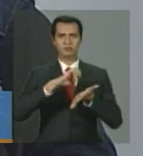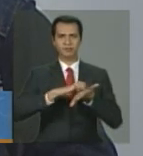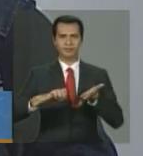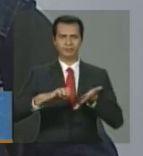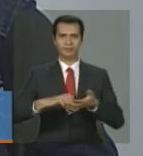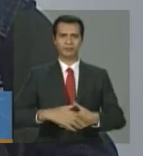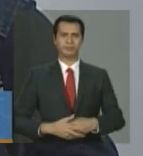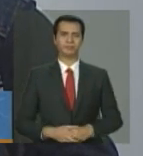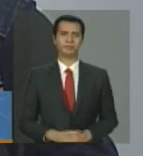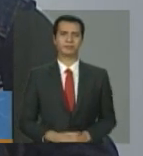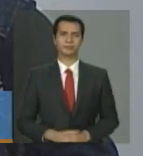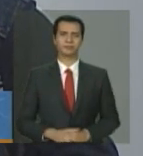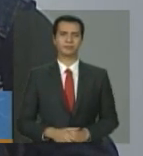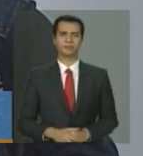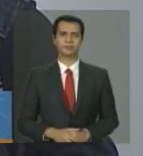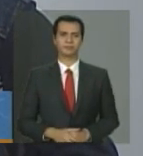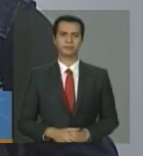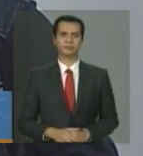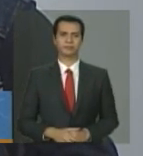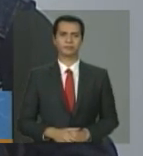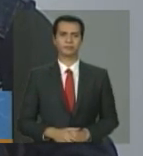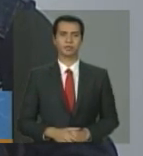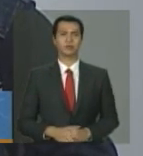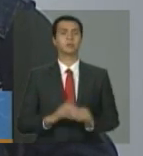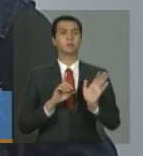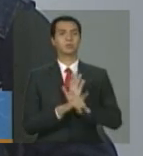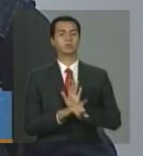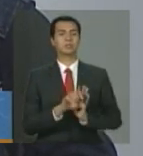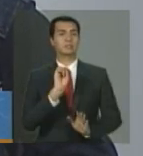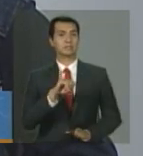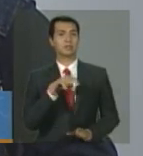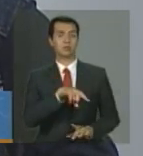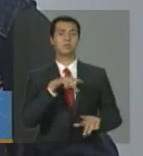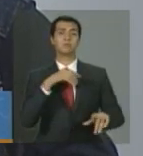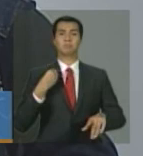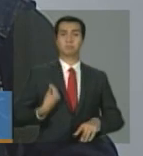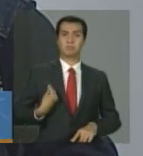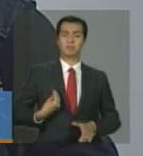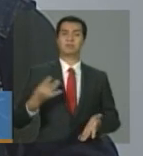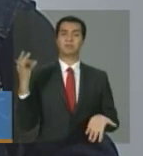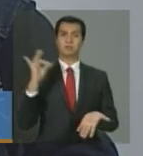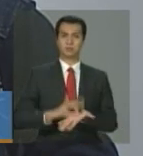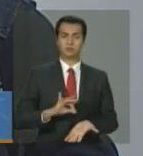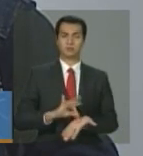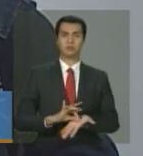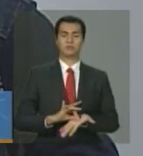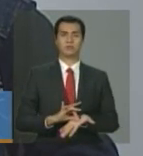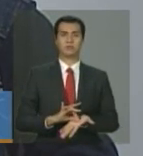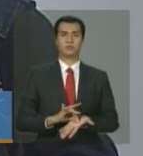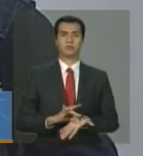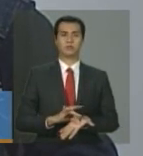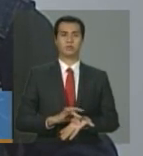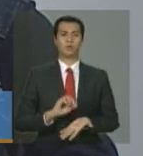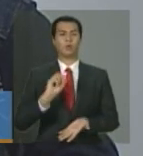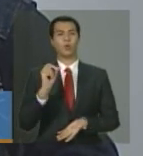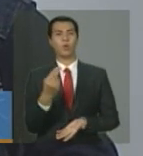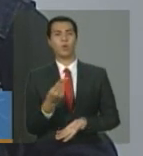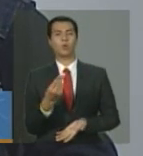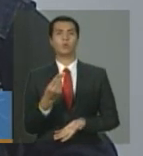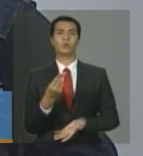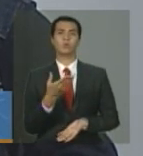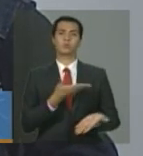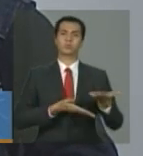né que ele é uma questão se ele participa seria atua de forma integral ou ele atua de forma